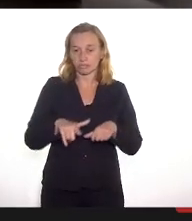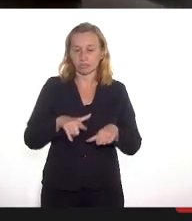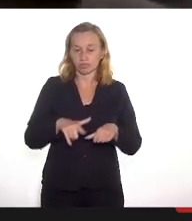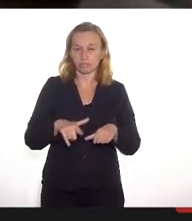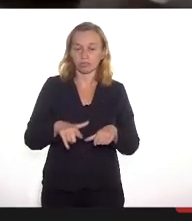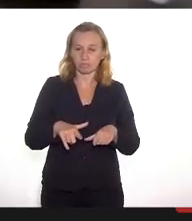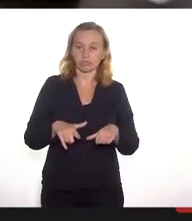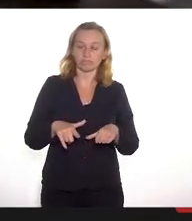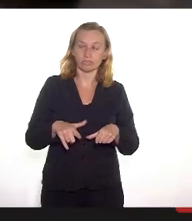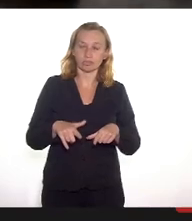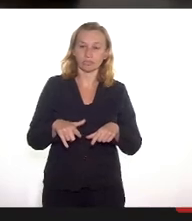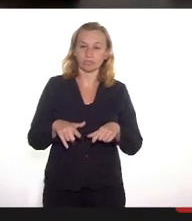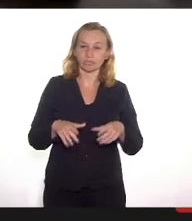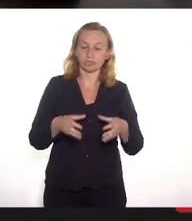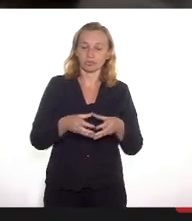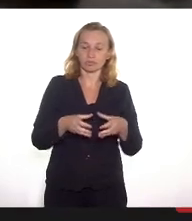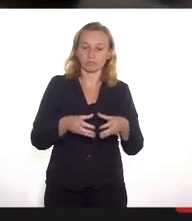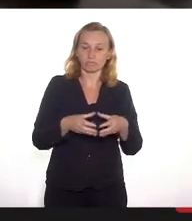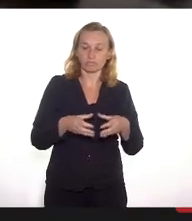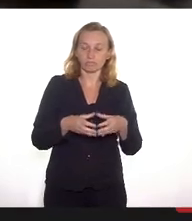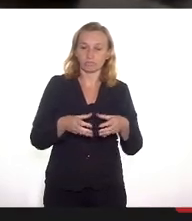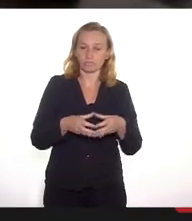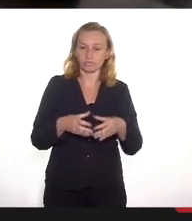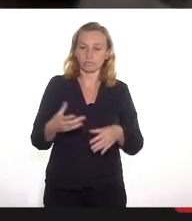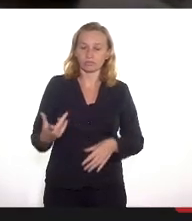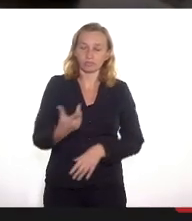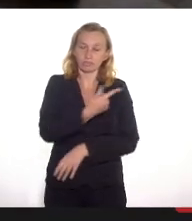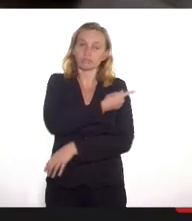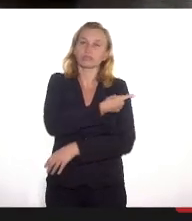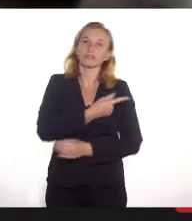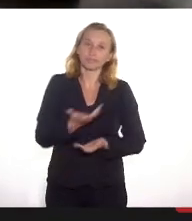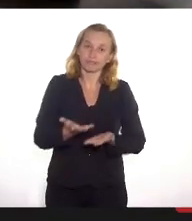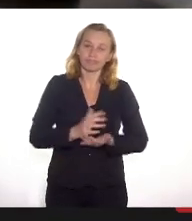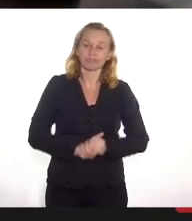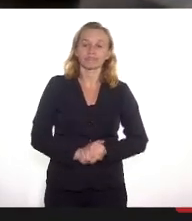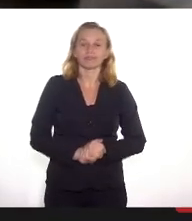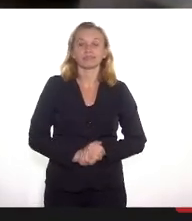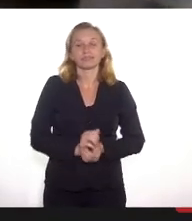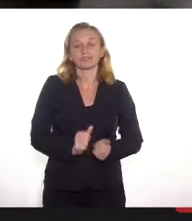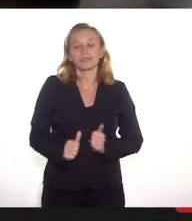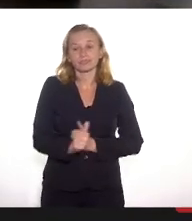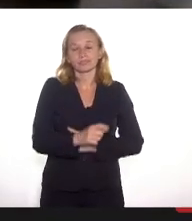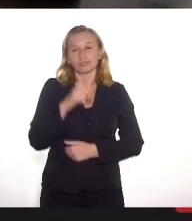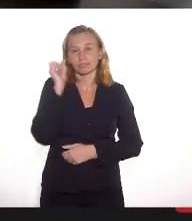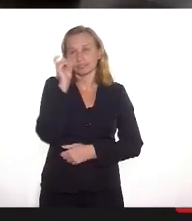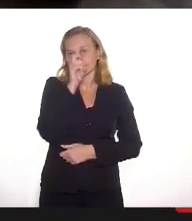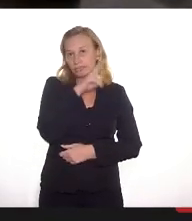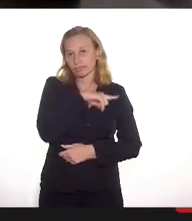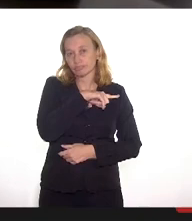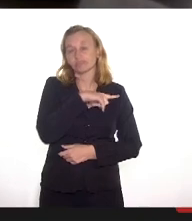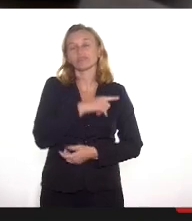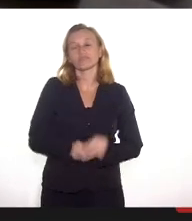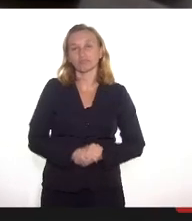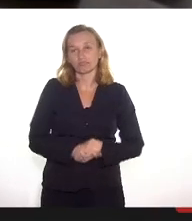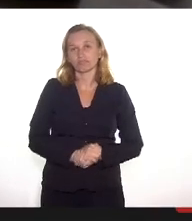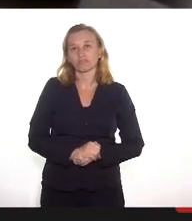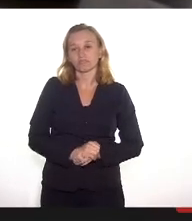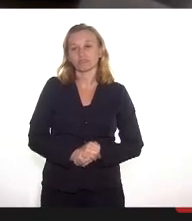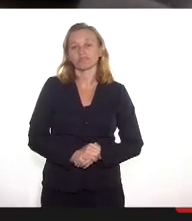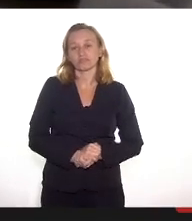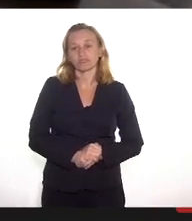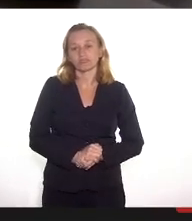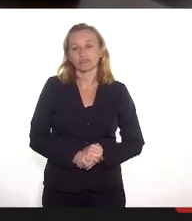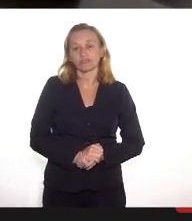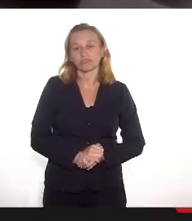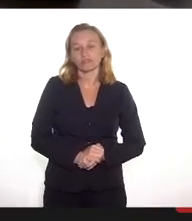sobrecarregada fomos lá falou é a pessoa que tá no front a pessoa que enfrenta la dificuldade das dos desonestos